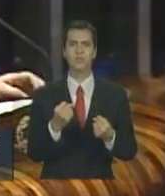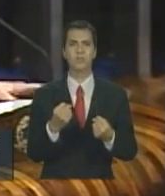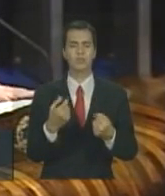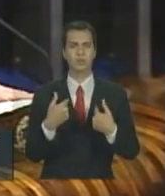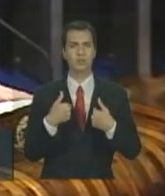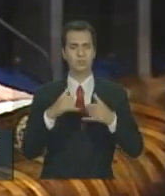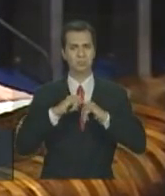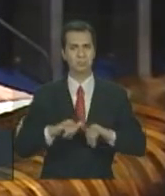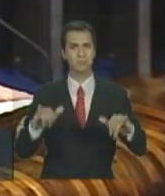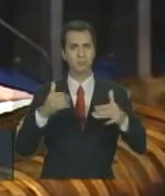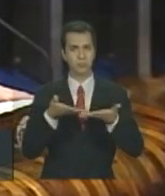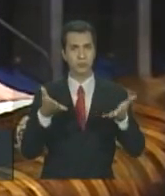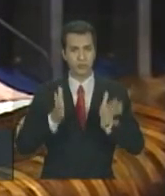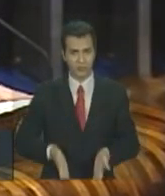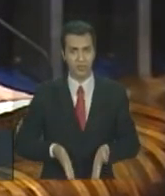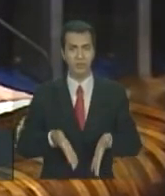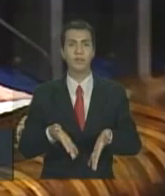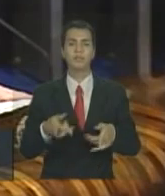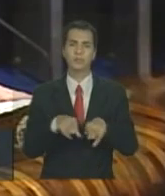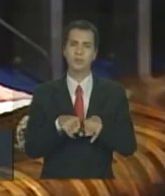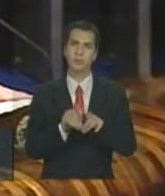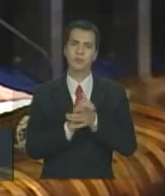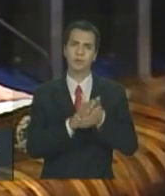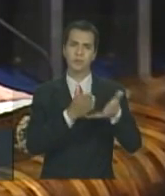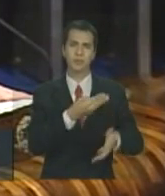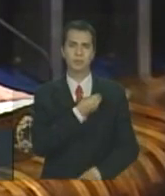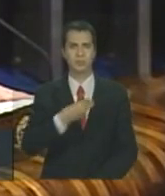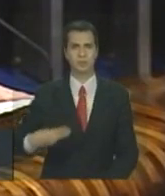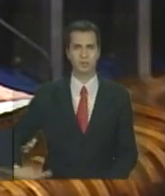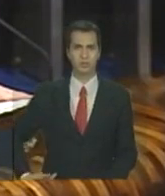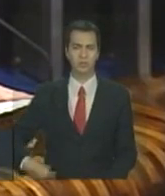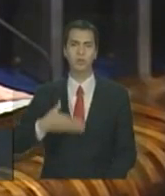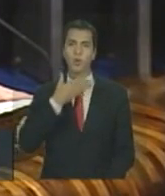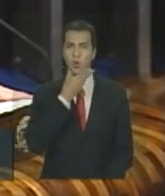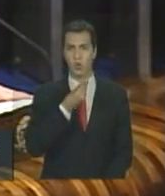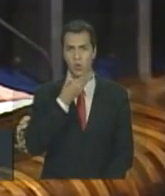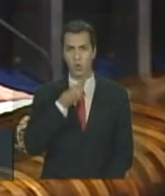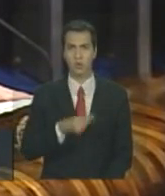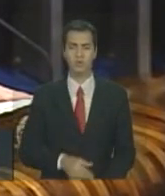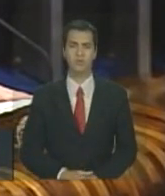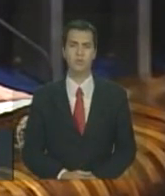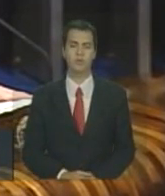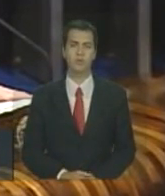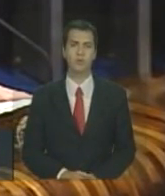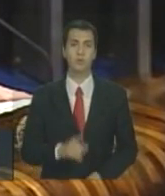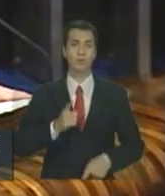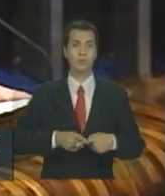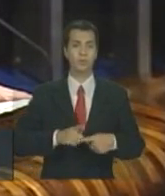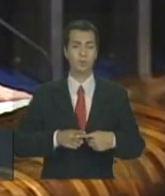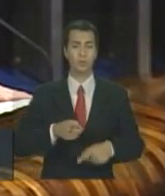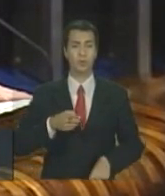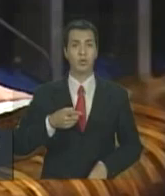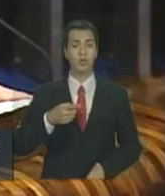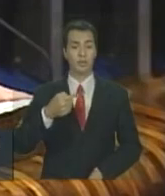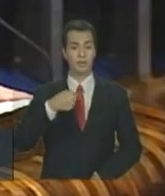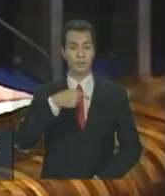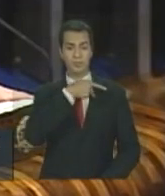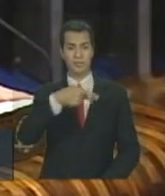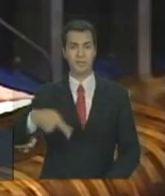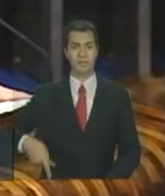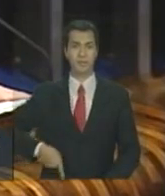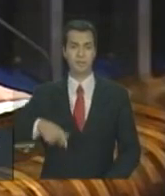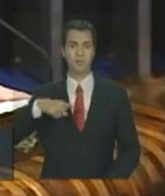Câmara, eu cumprimento os ministros, porque nós somos um governo que tem uma equipe